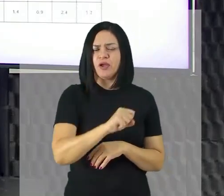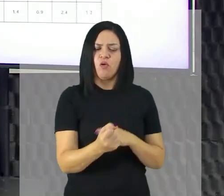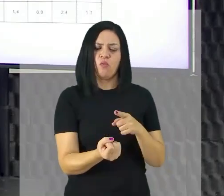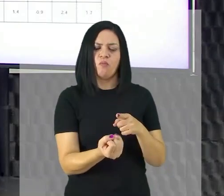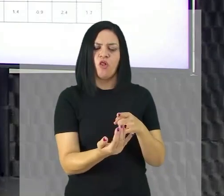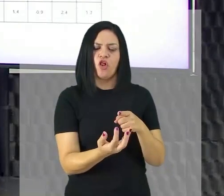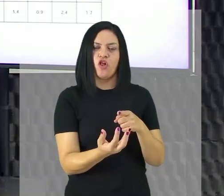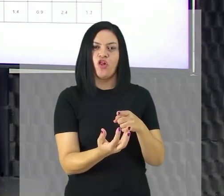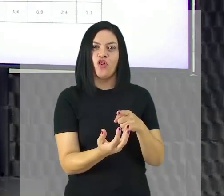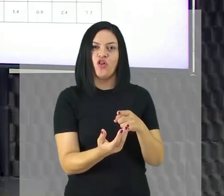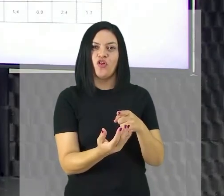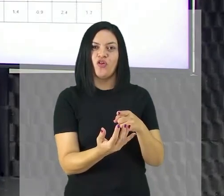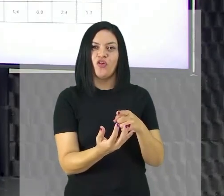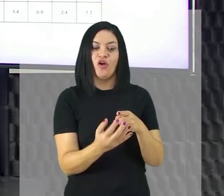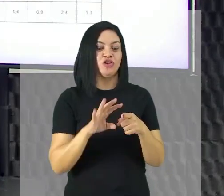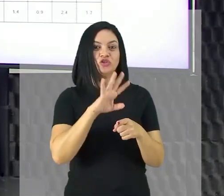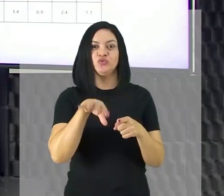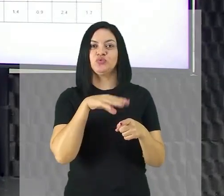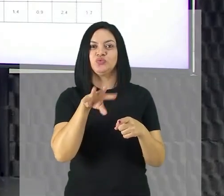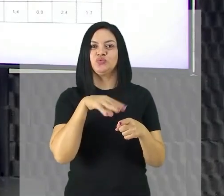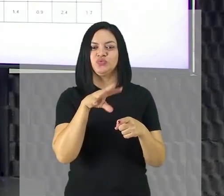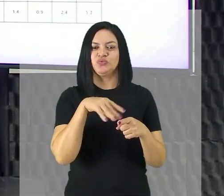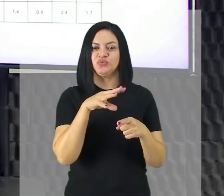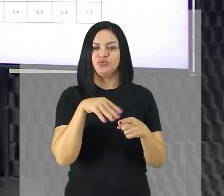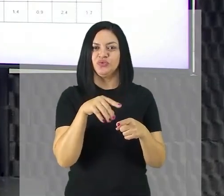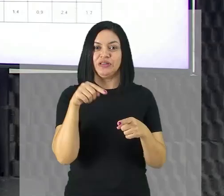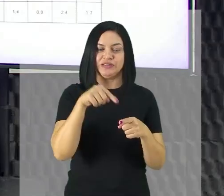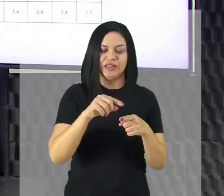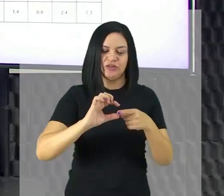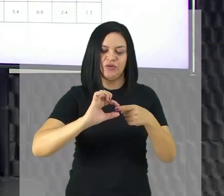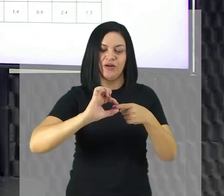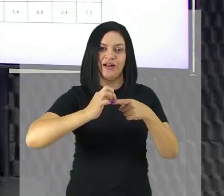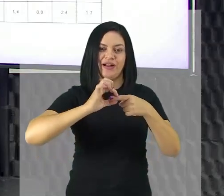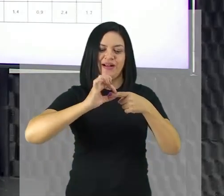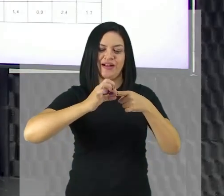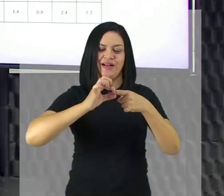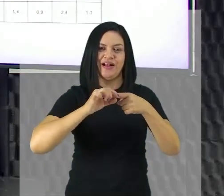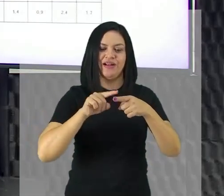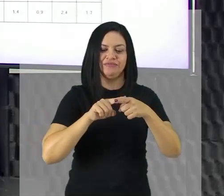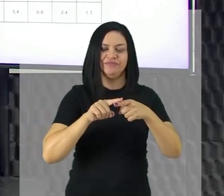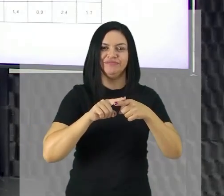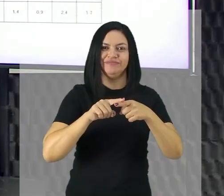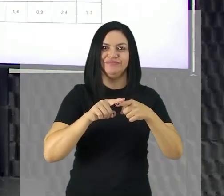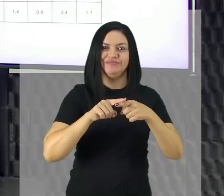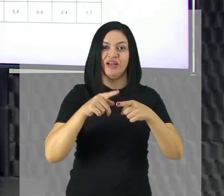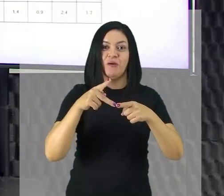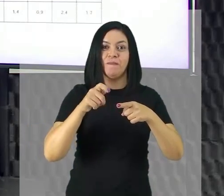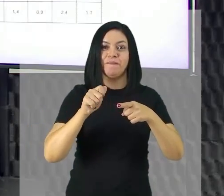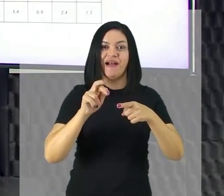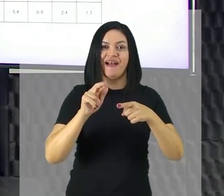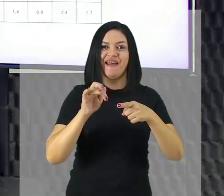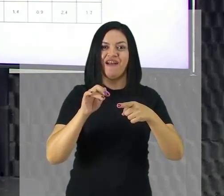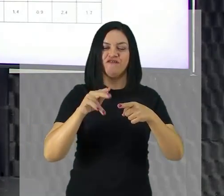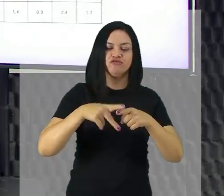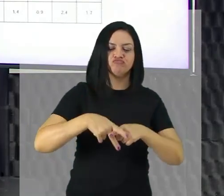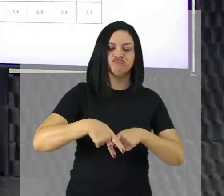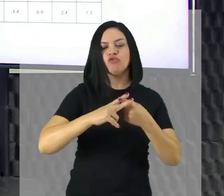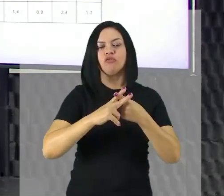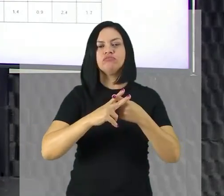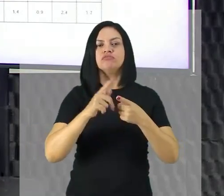aqueceu o conjunto. Tanto a porca quanto o parafuso. E aí, ó, com facilidade ele